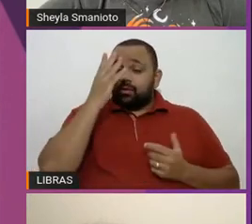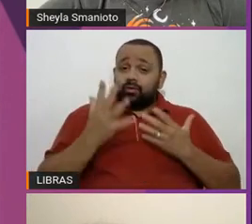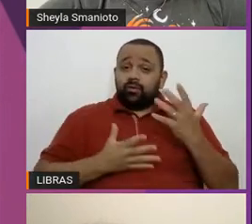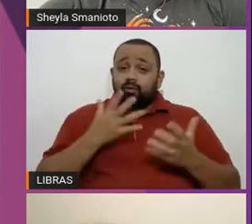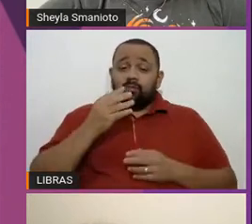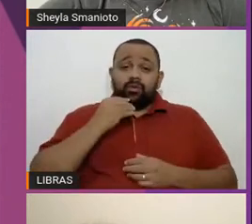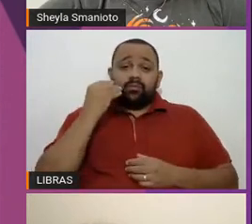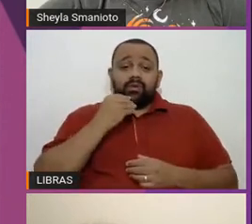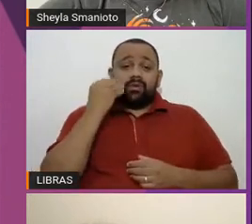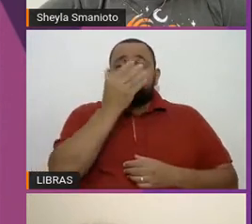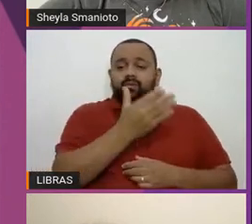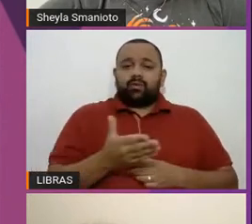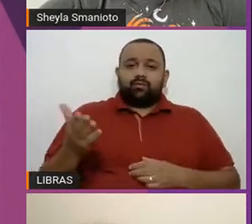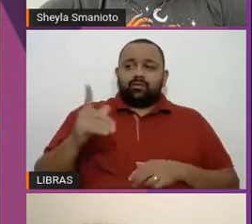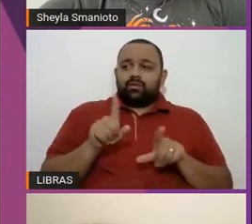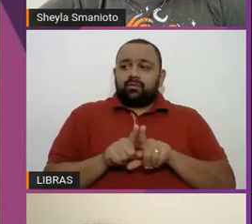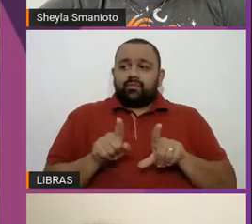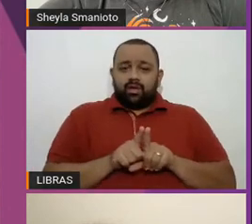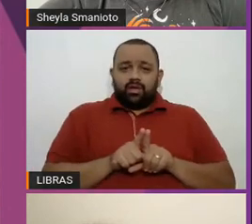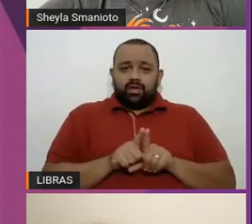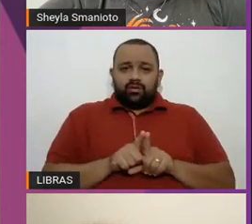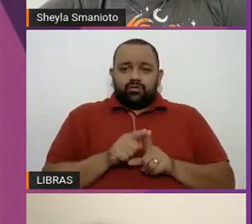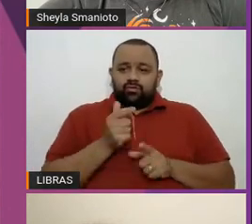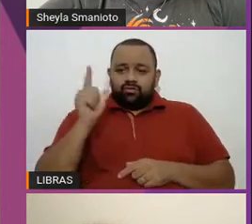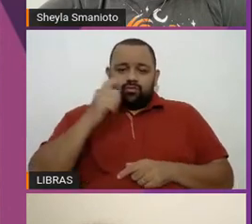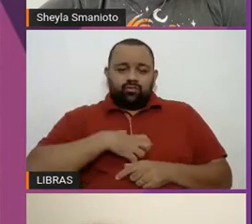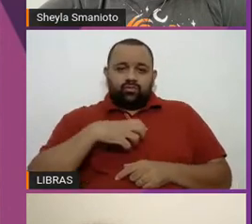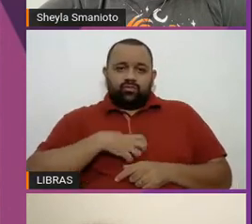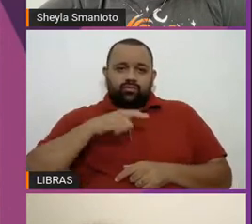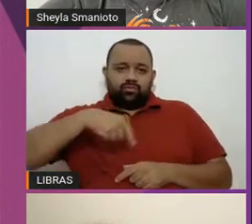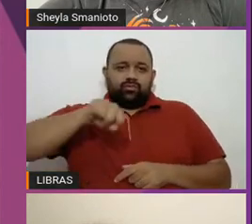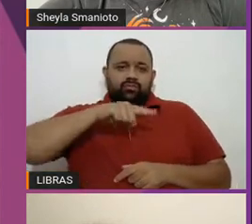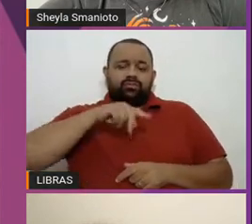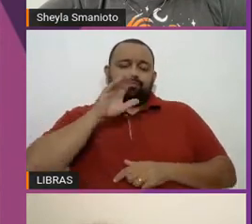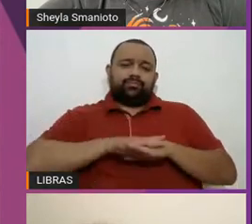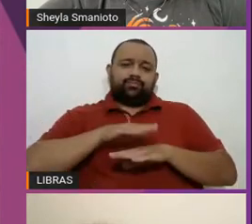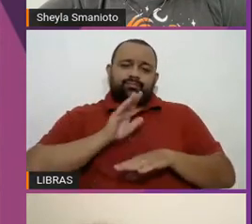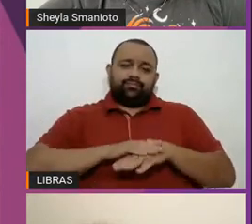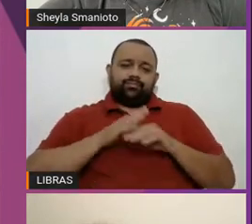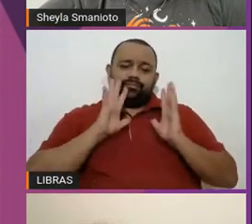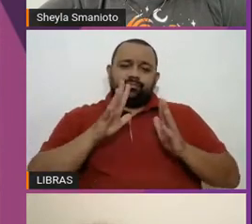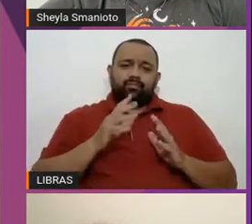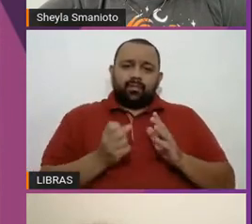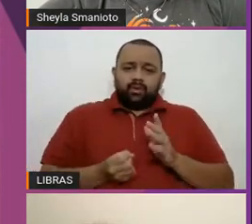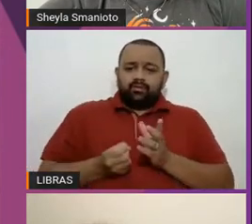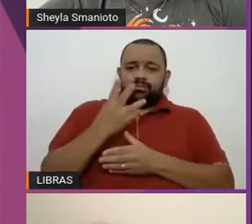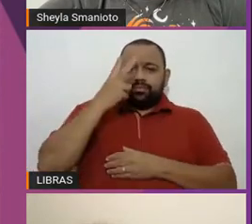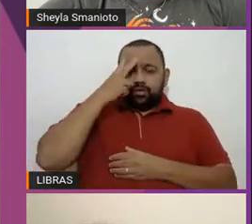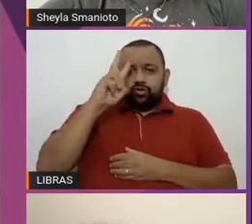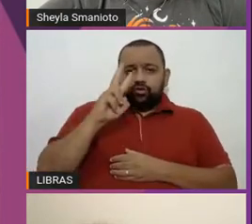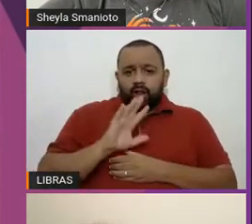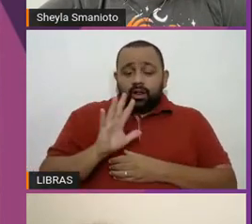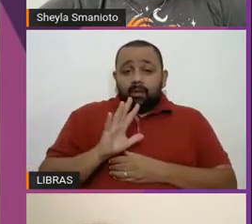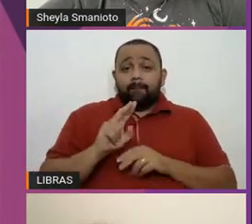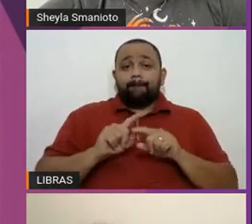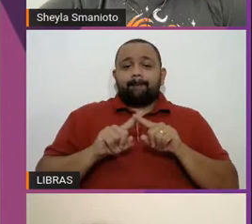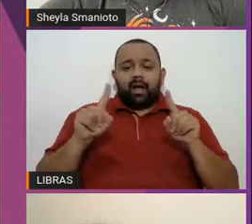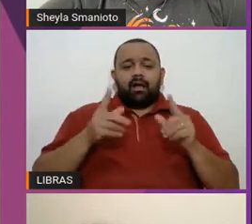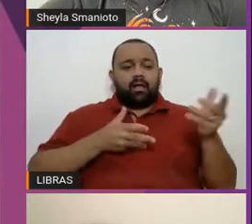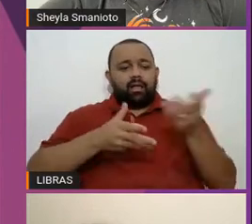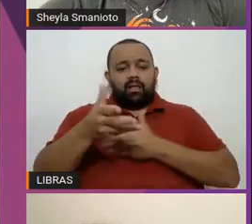como a experiência para você tá nessa outra posição que você já não tô mais a Vitória mas não é